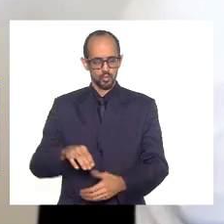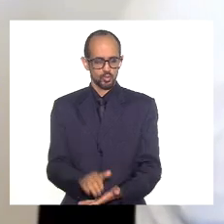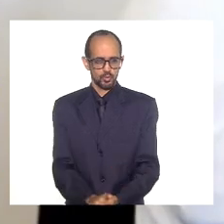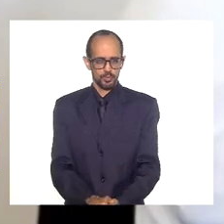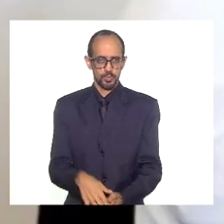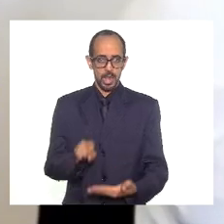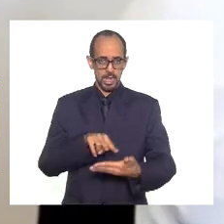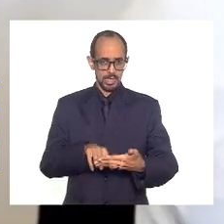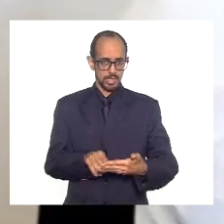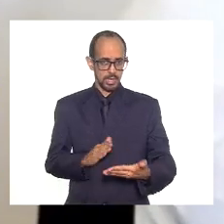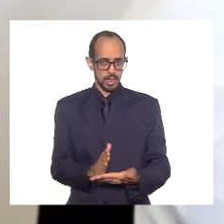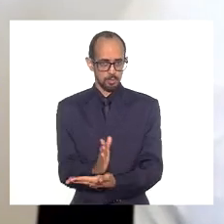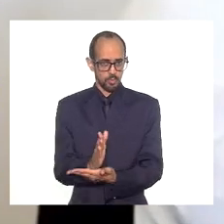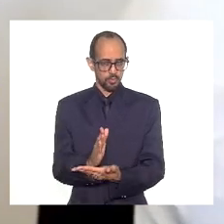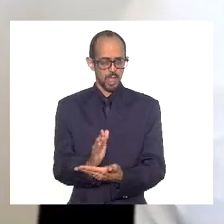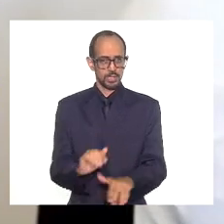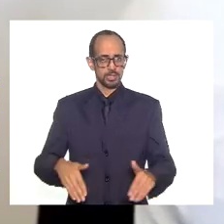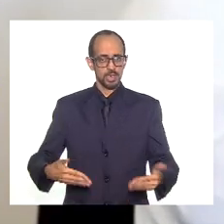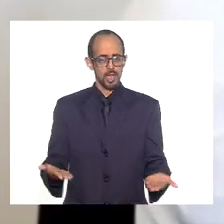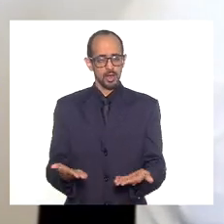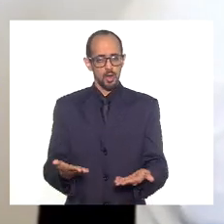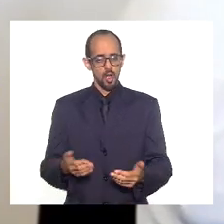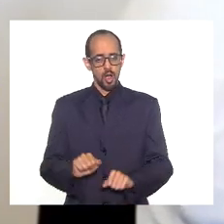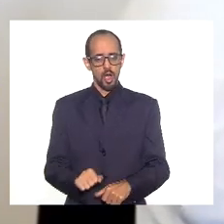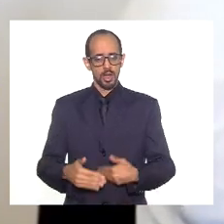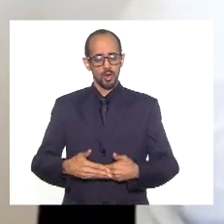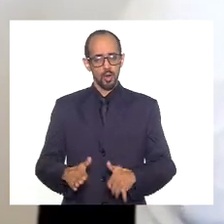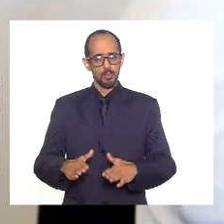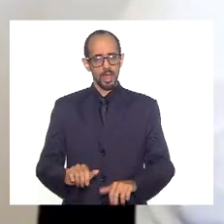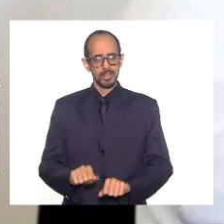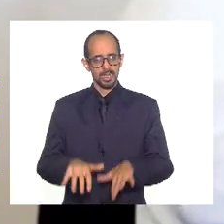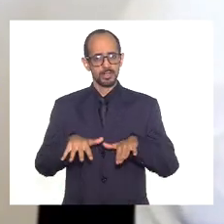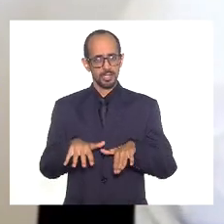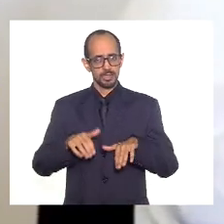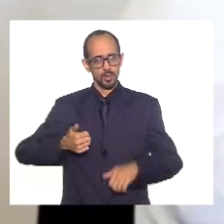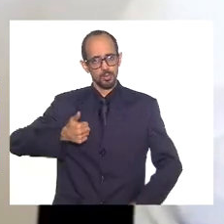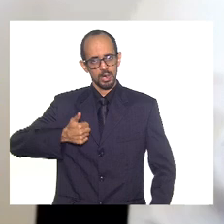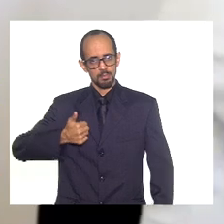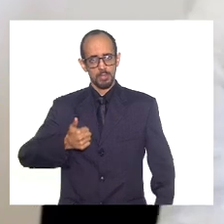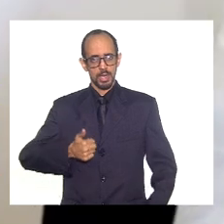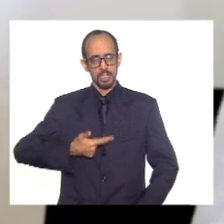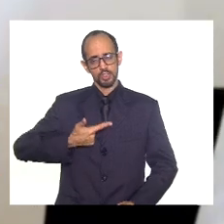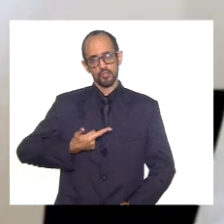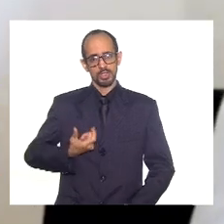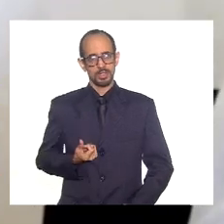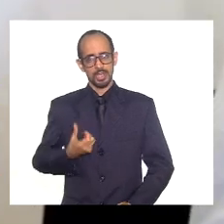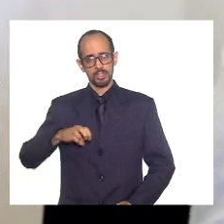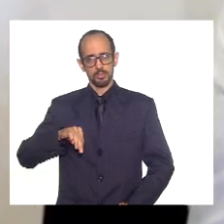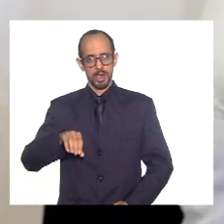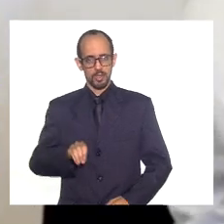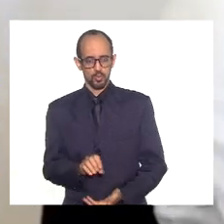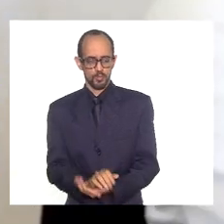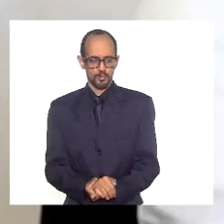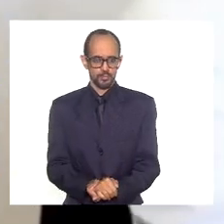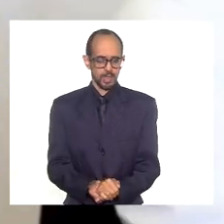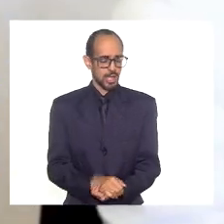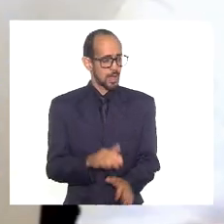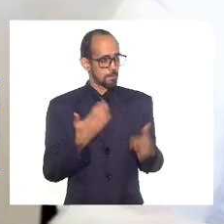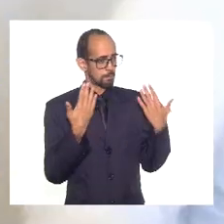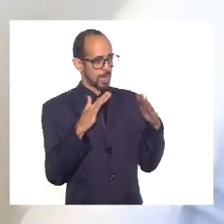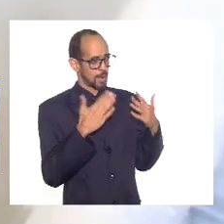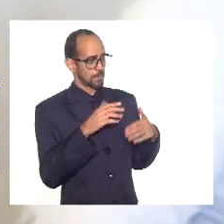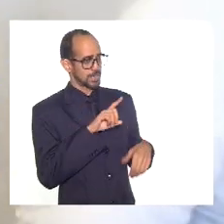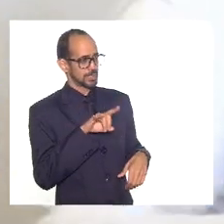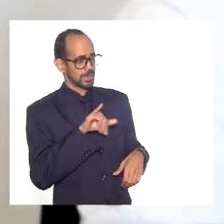ata, passa-se a ordem da sessão, da primeira sessão extraordinária do dia 26. Zeidan, parabéns lá pelo